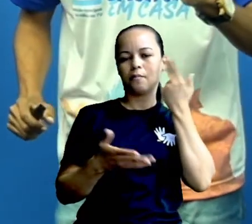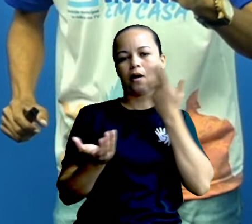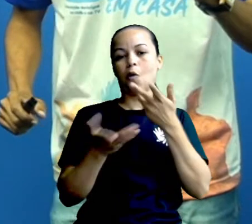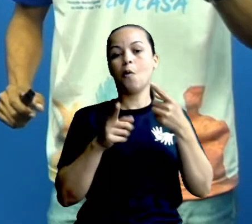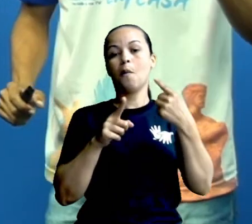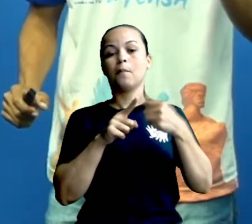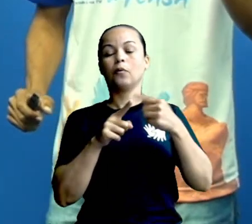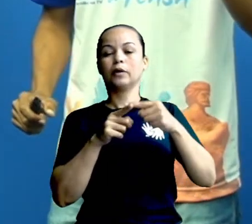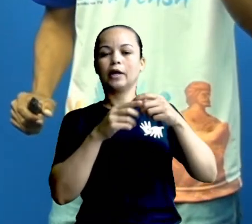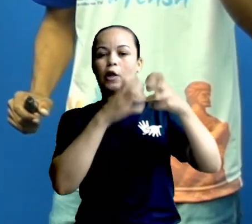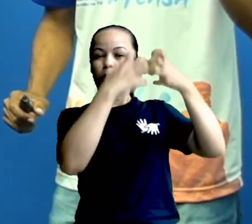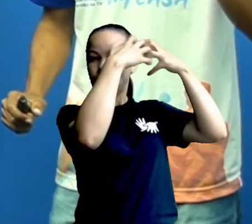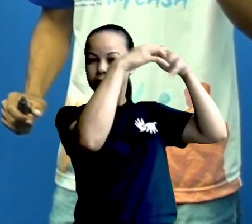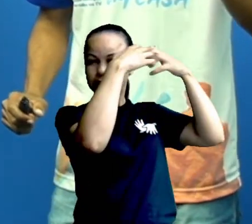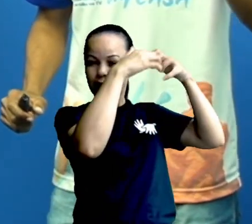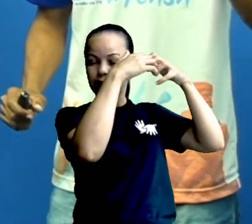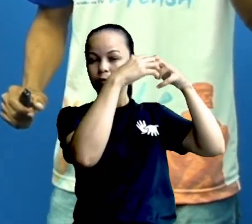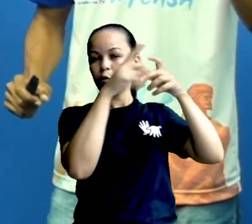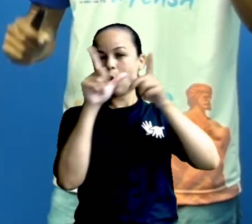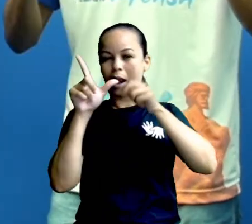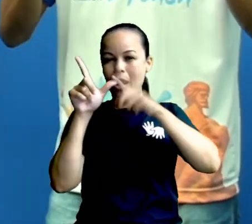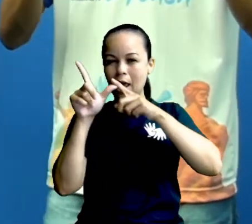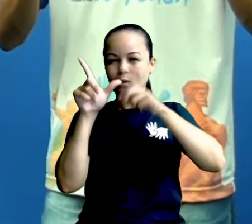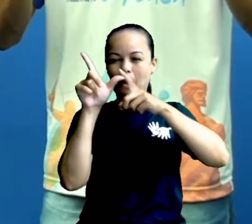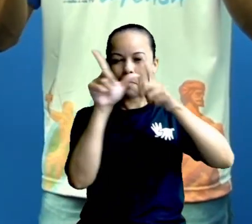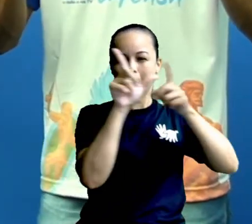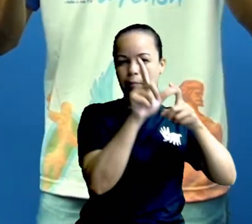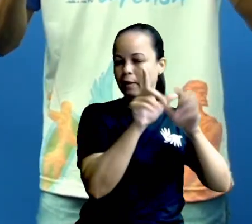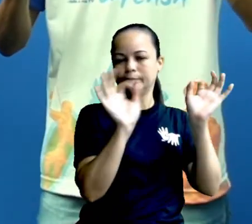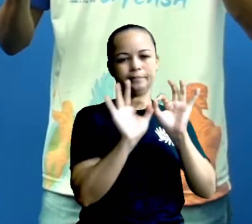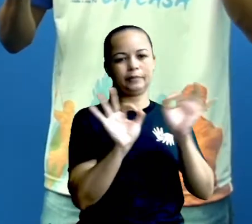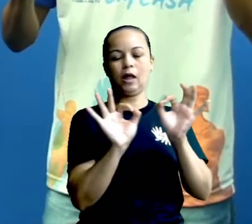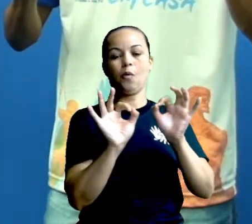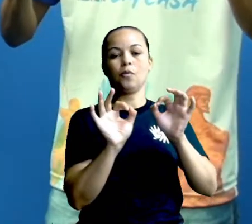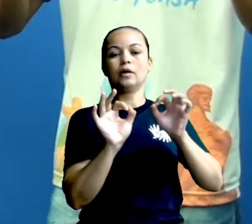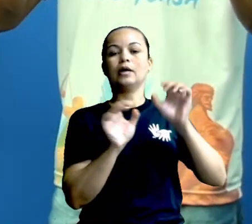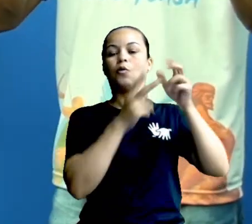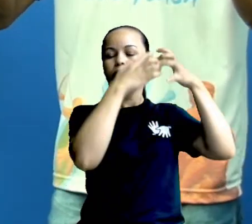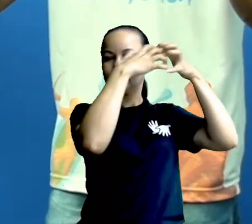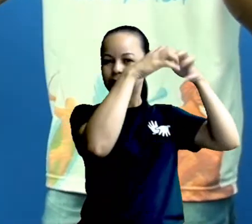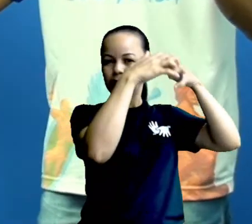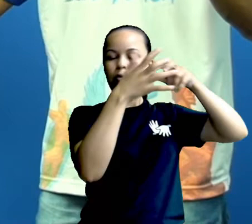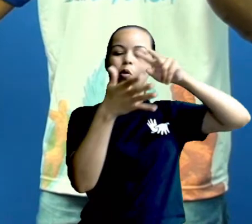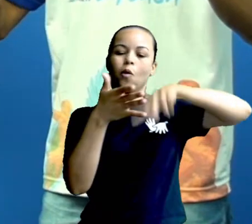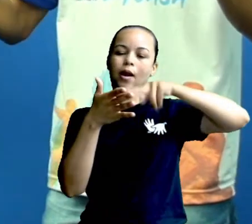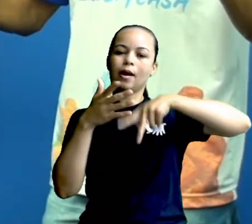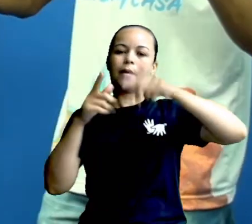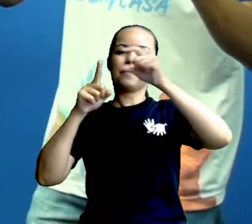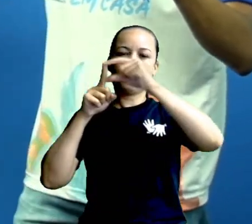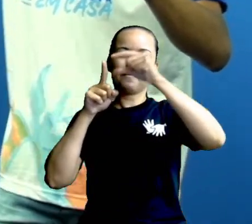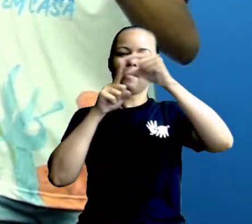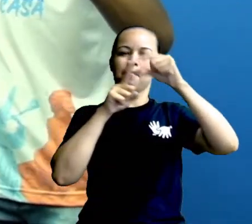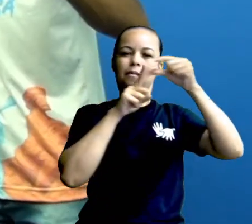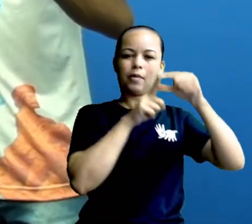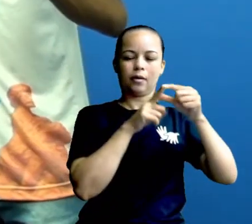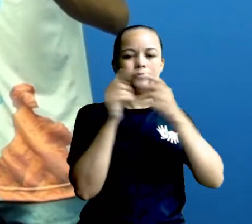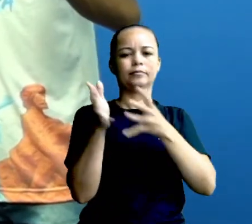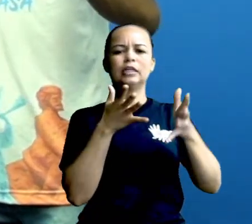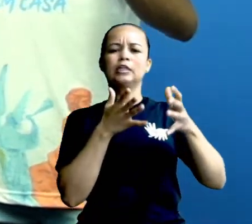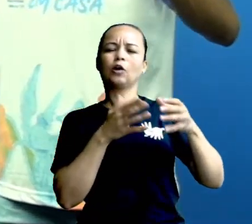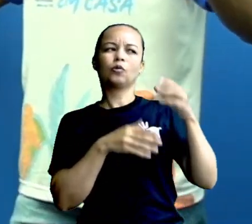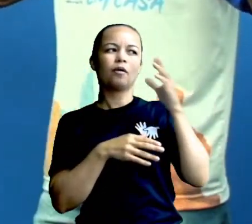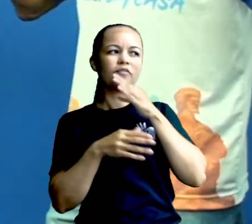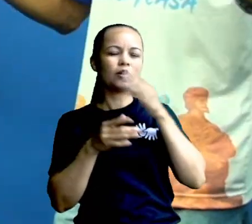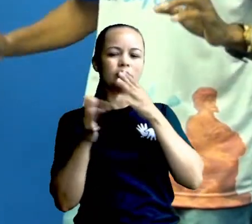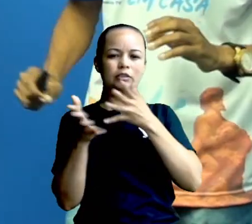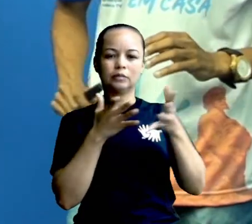Por quê? Porque o nosso cérebro, ele não lê letra por letra, e sim palavra por palavra. Então, se você começar a ler aqui de